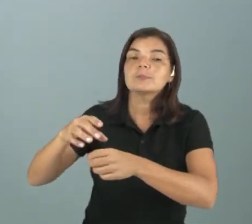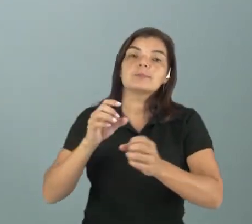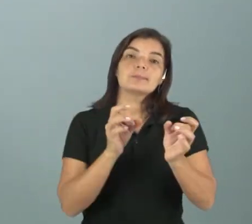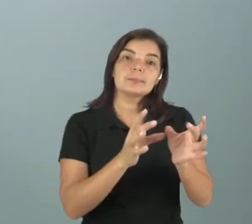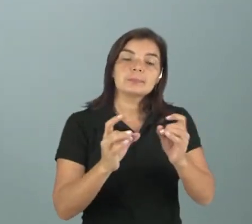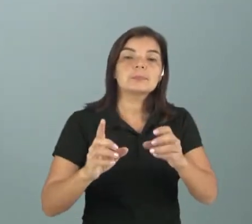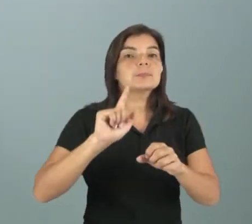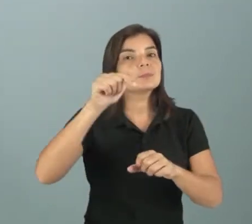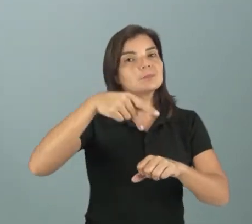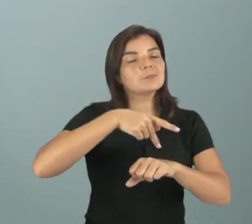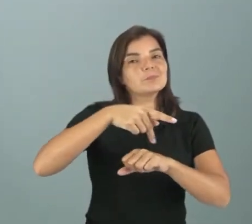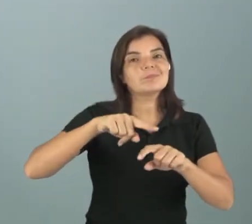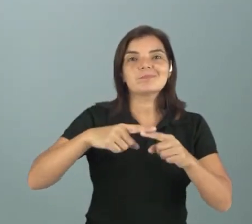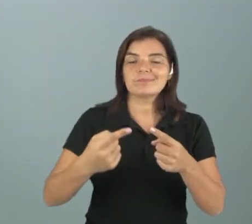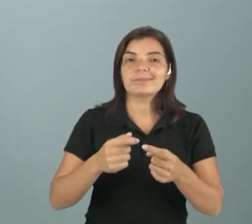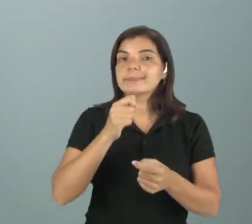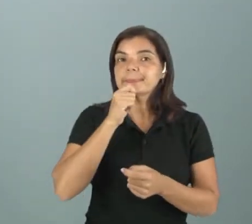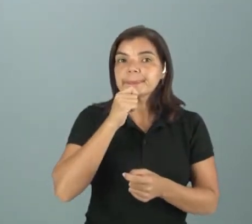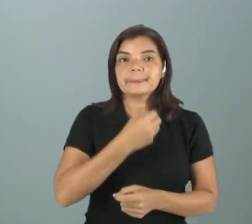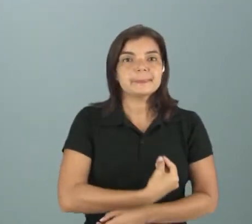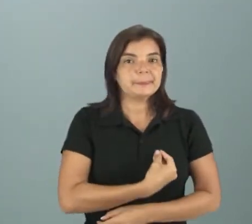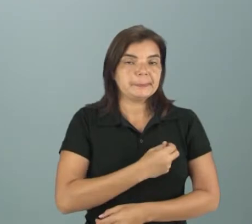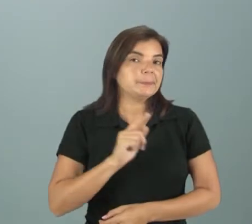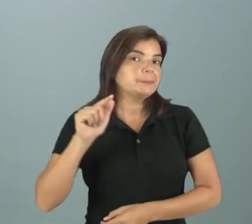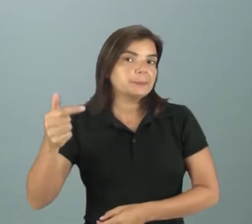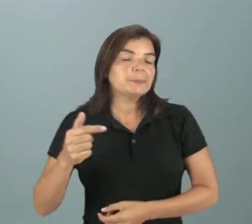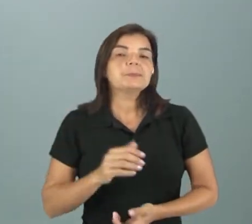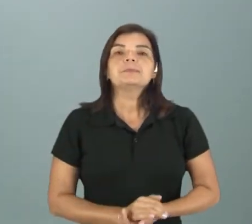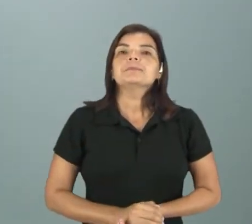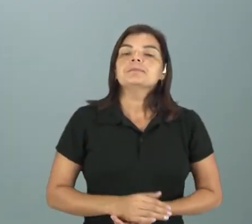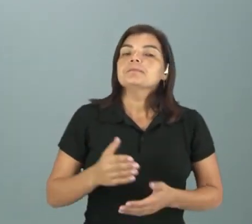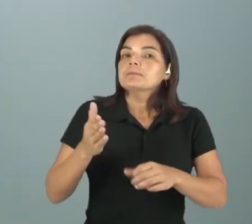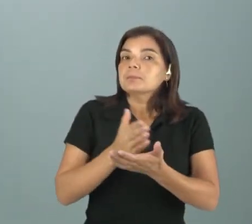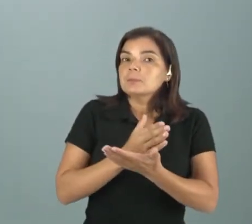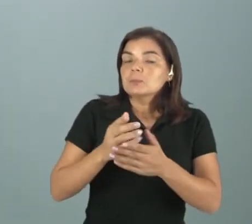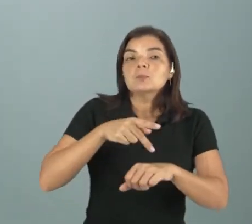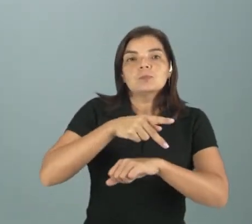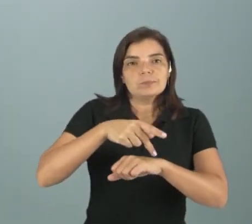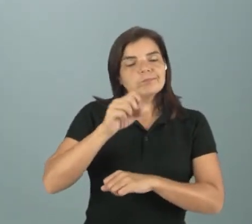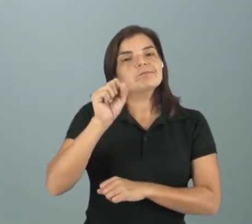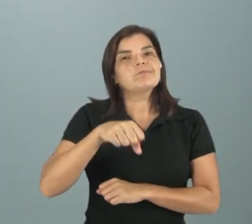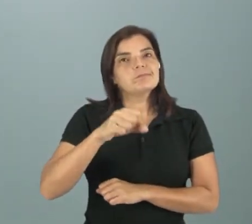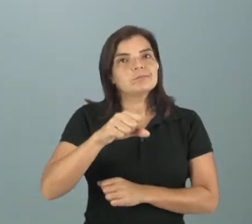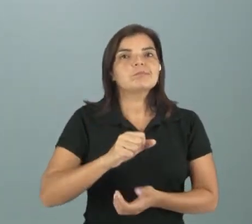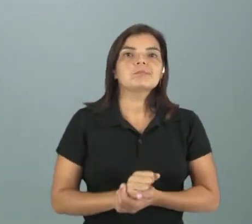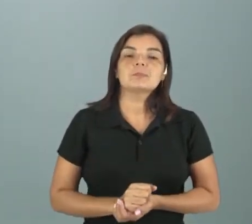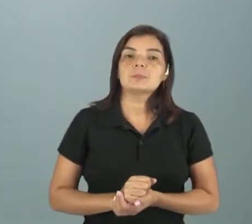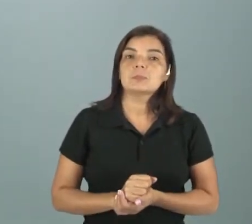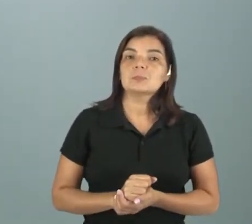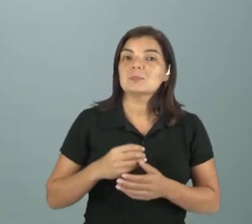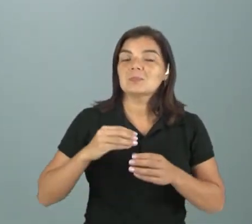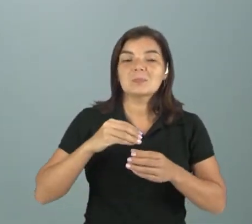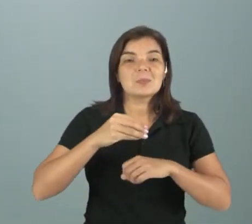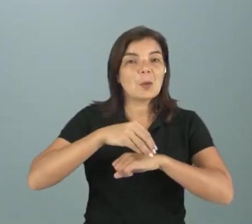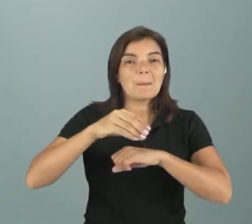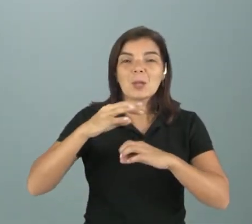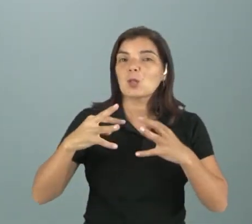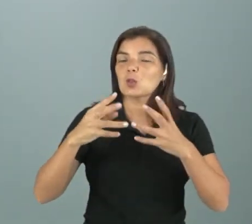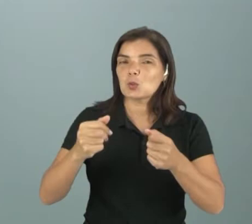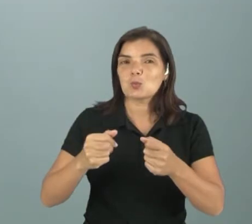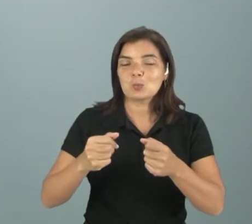exportação, mas mesmo assim não compromete a vida dos demais. Mas em muitos países compromete sim. Manda tudo para fora e a população